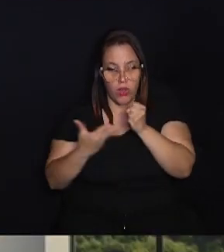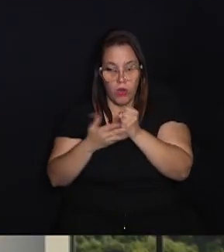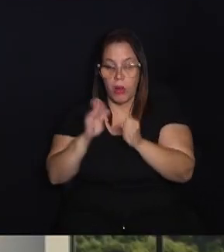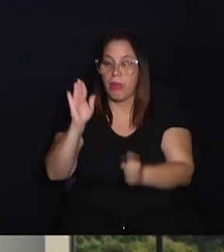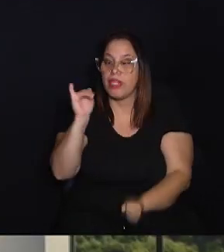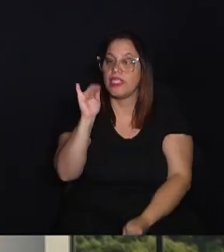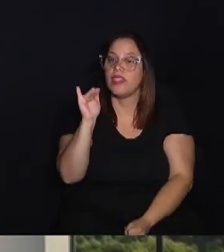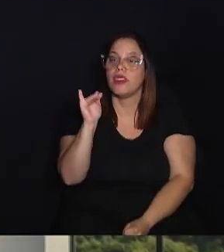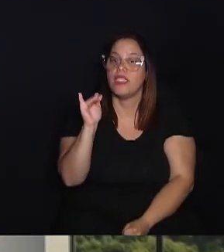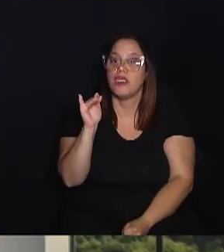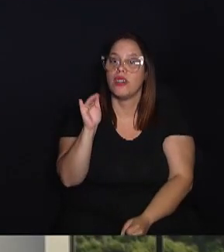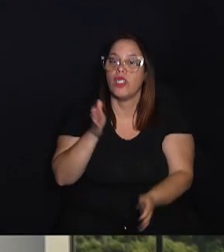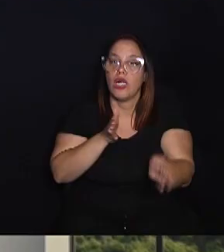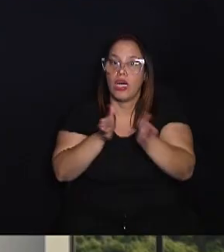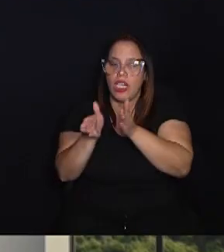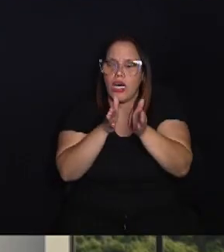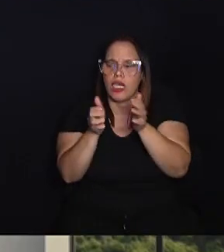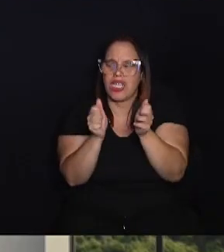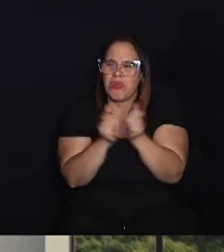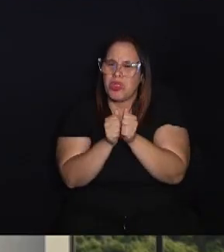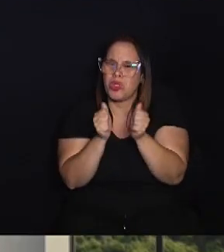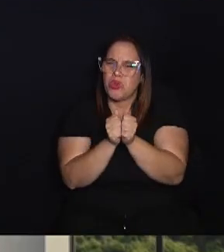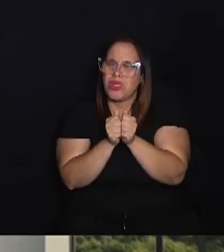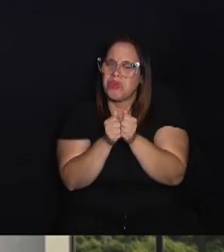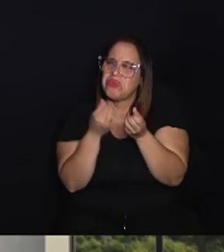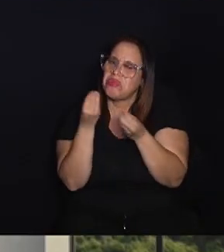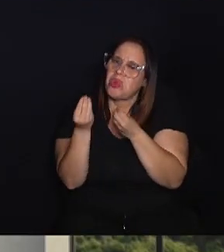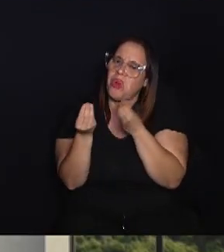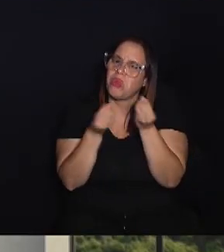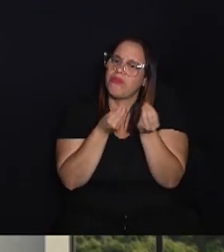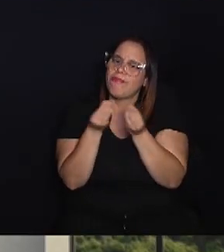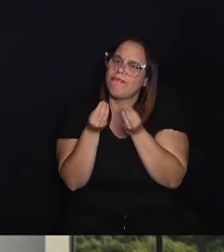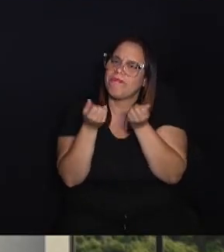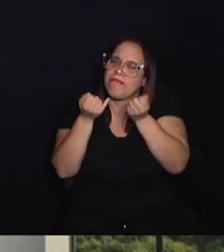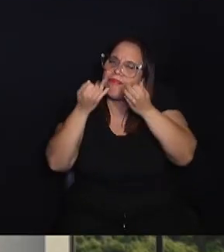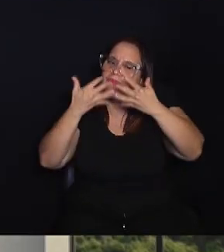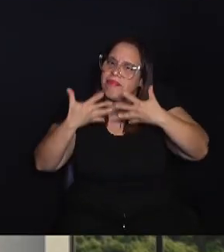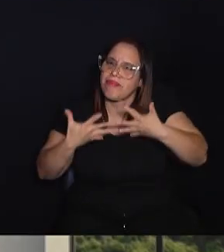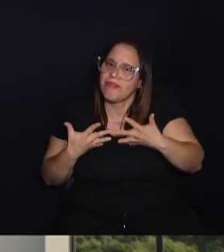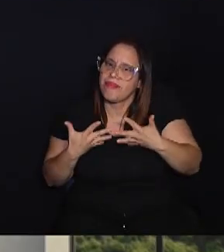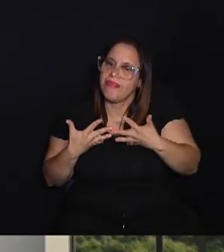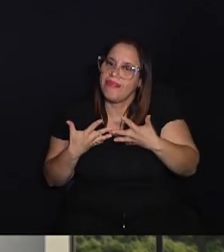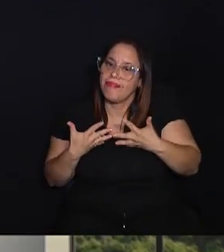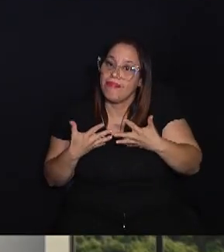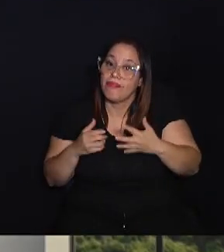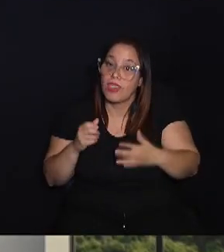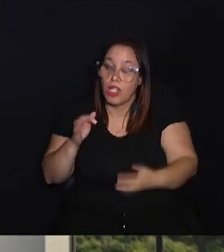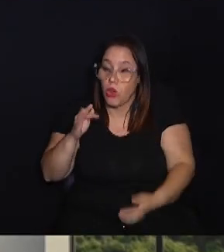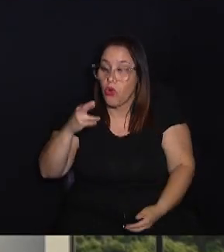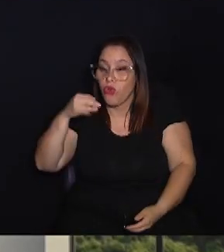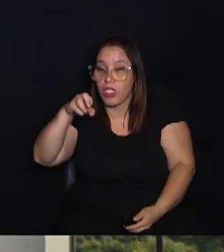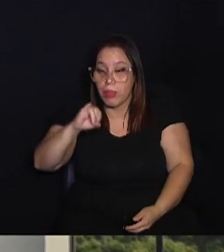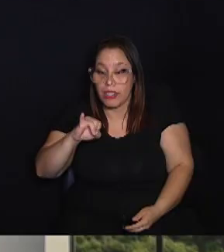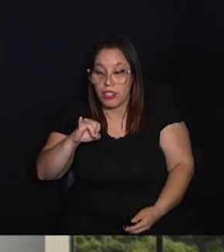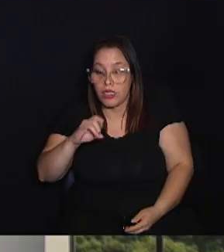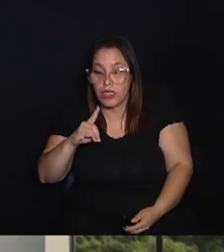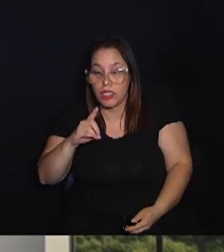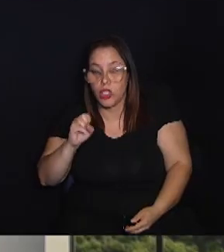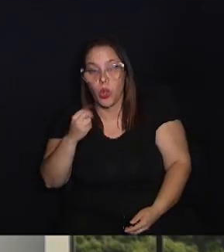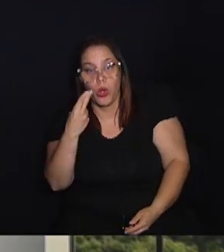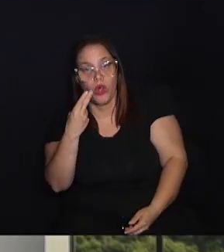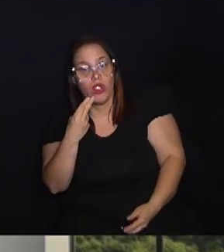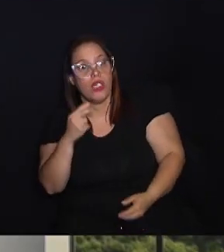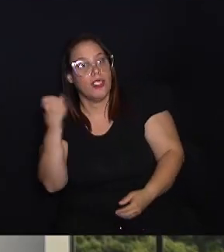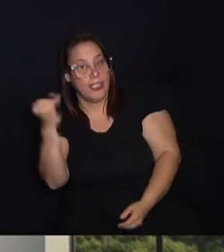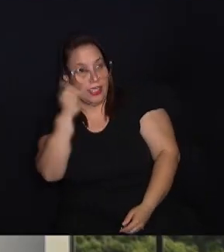científica. Elas caminham juntas? Como é que você explica essa situação ou Free Mind? Vamos lá.